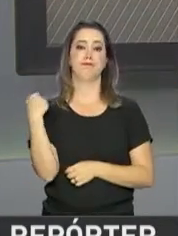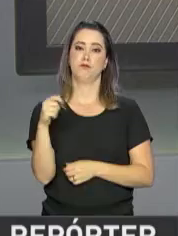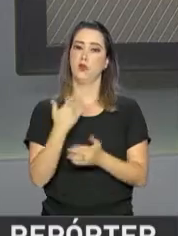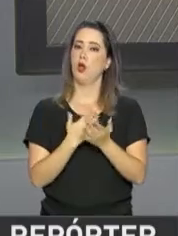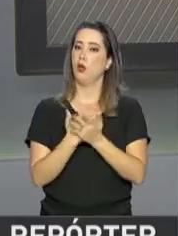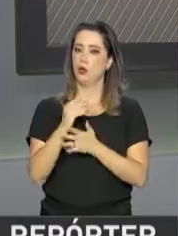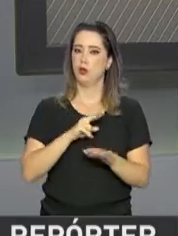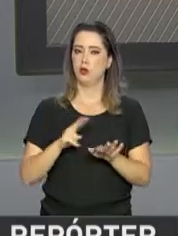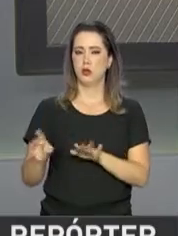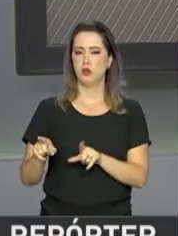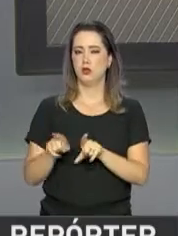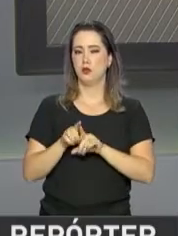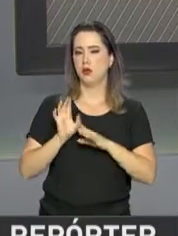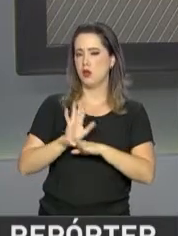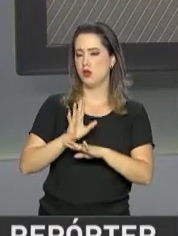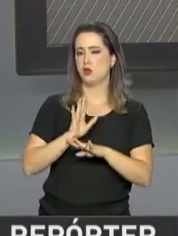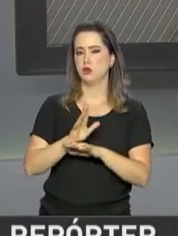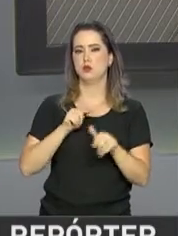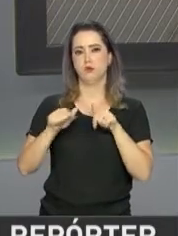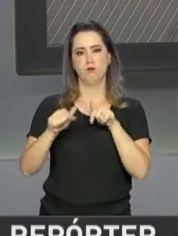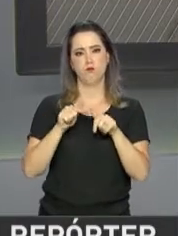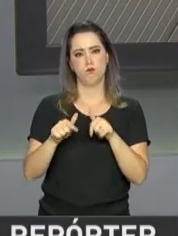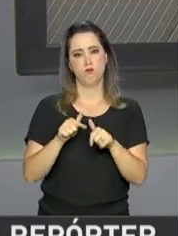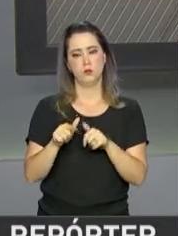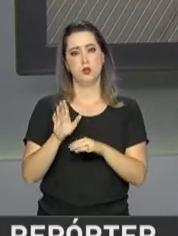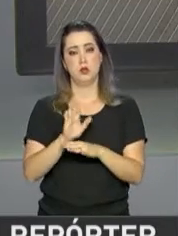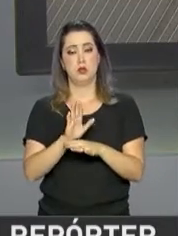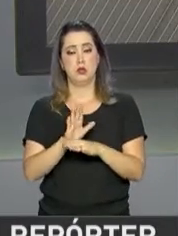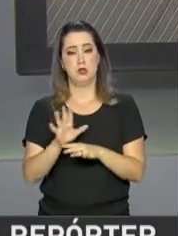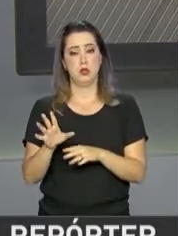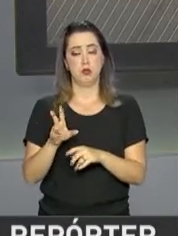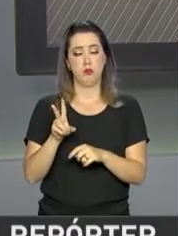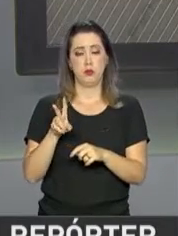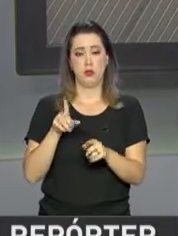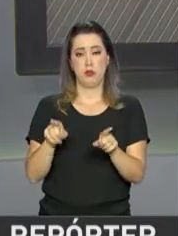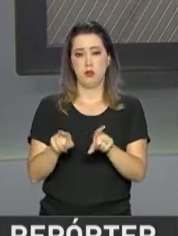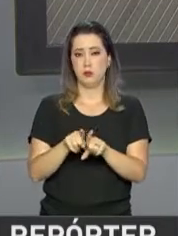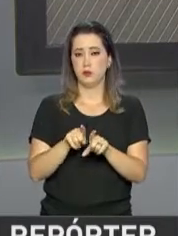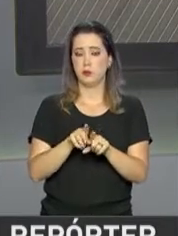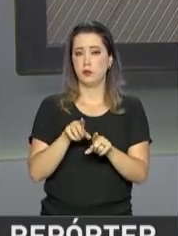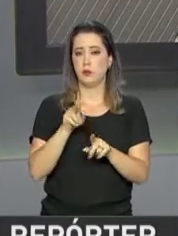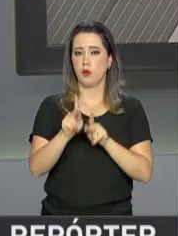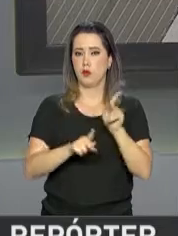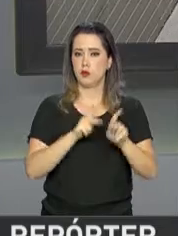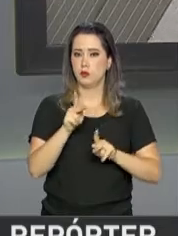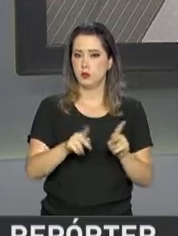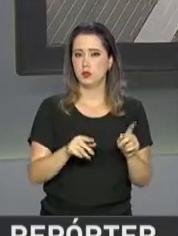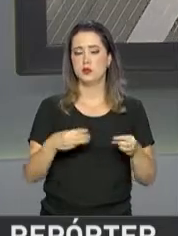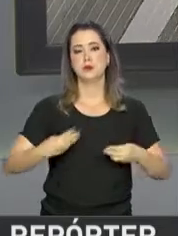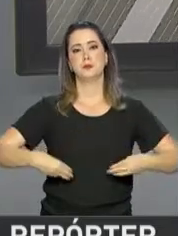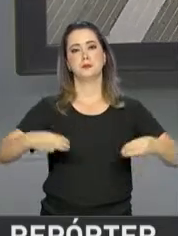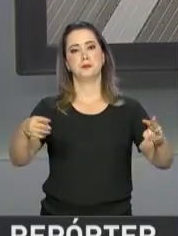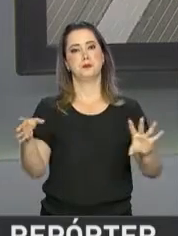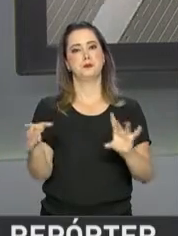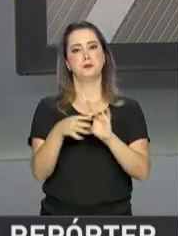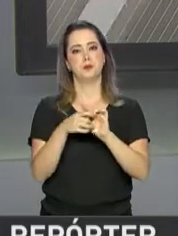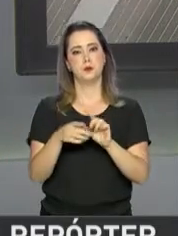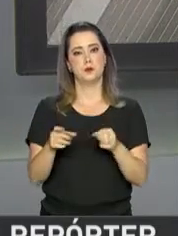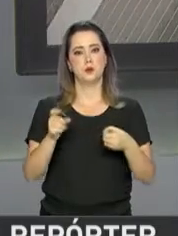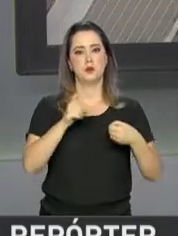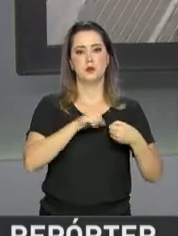semana além do apoio das ações de socorro e assistência à população o ministério da integração também trabalham no restabelecimento